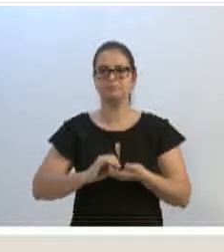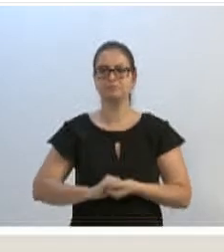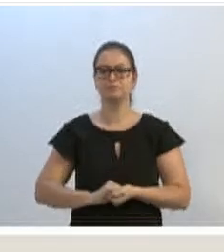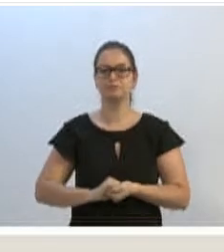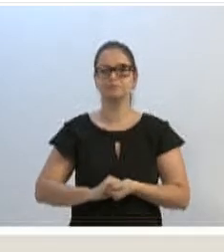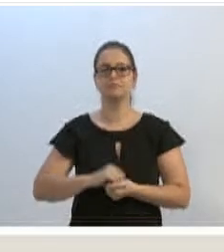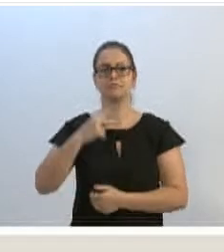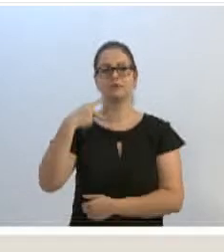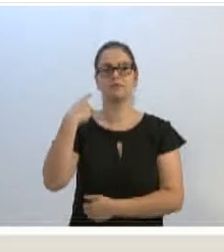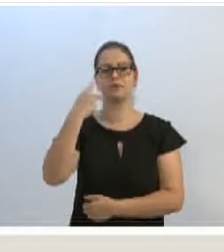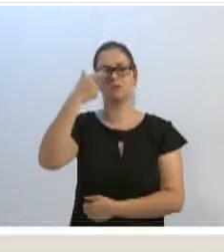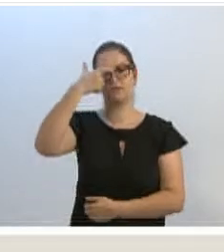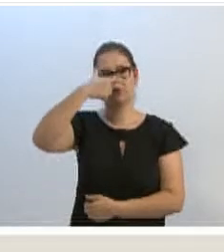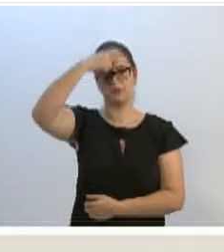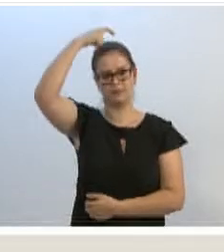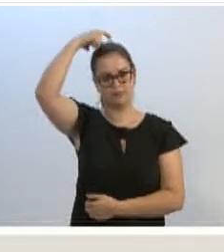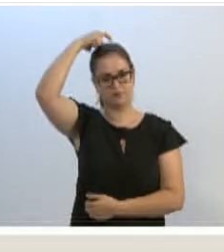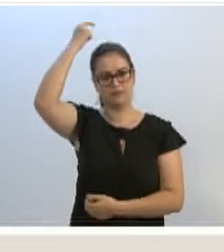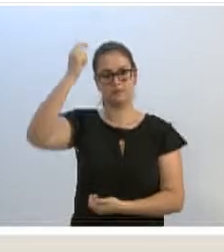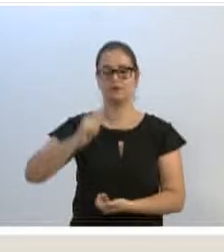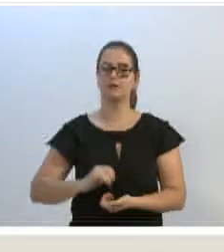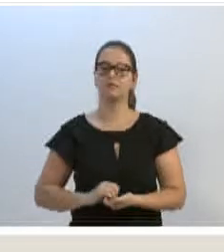Vereador Adriano?